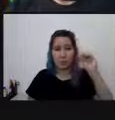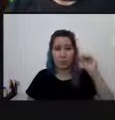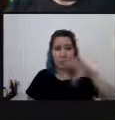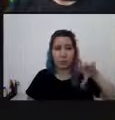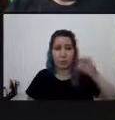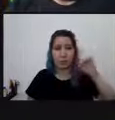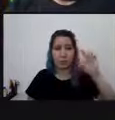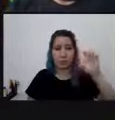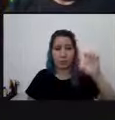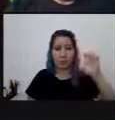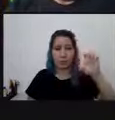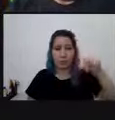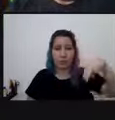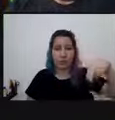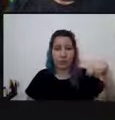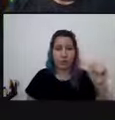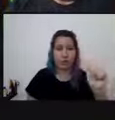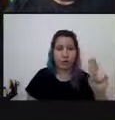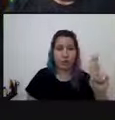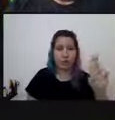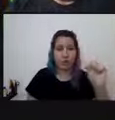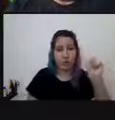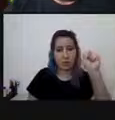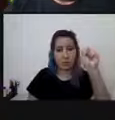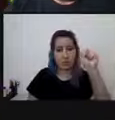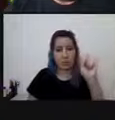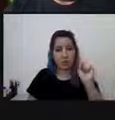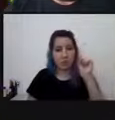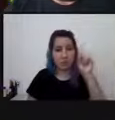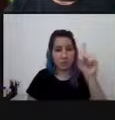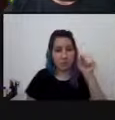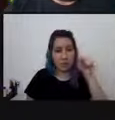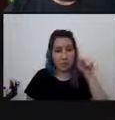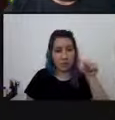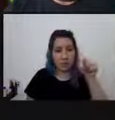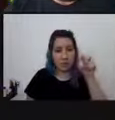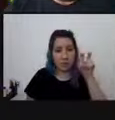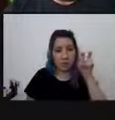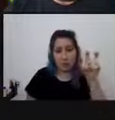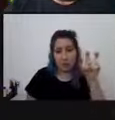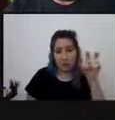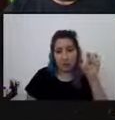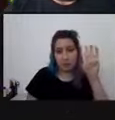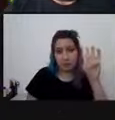O Porto das Naus, de 1532, oficialmente